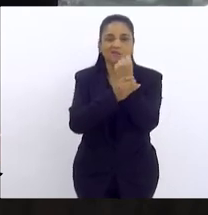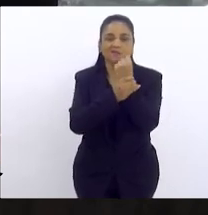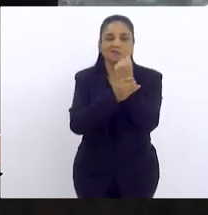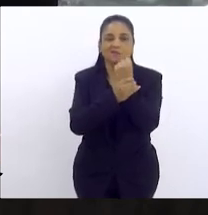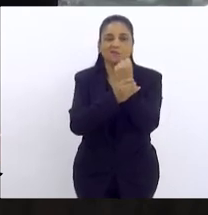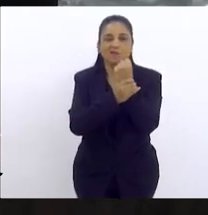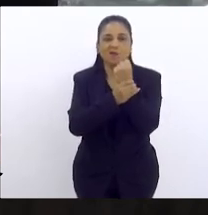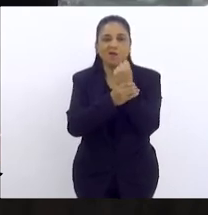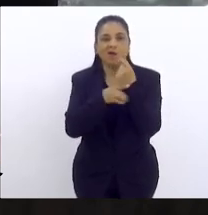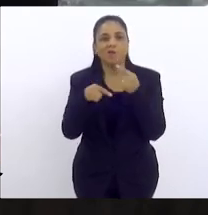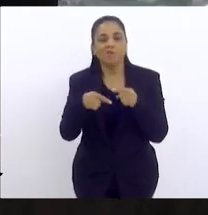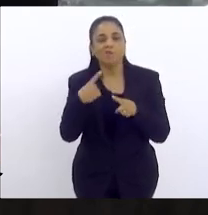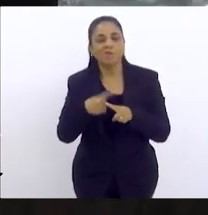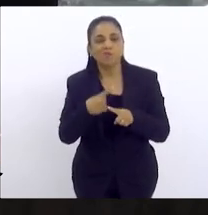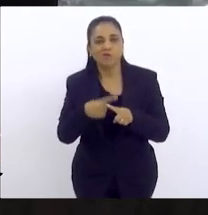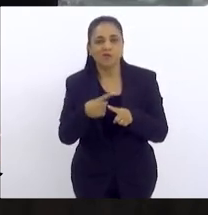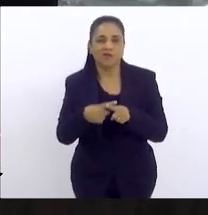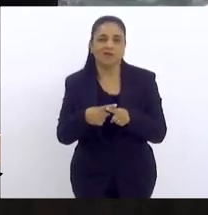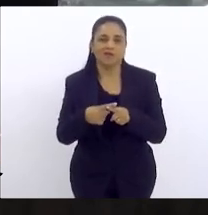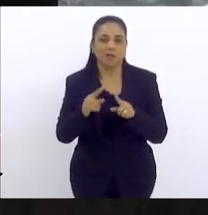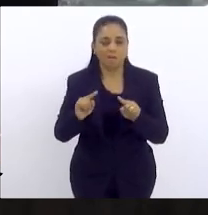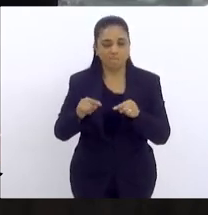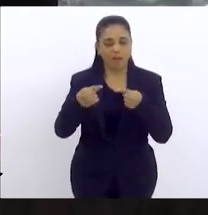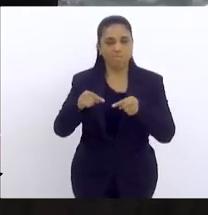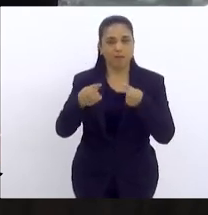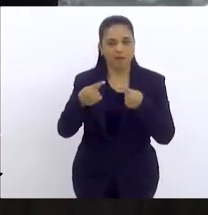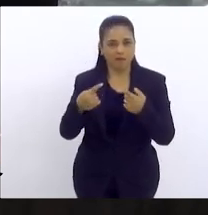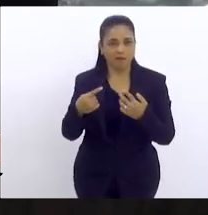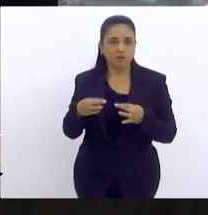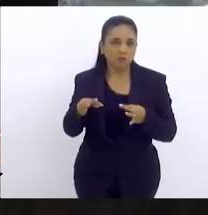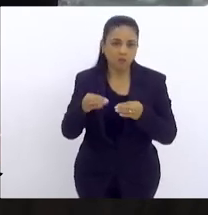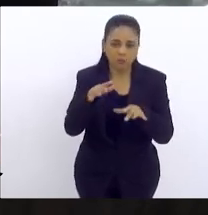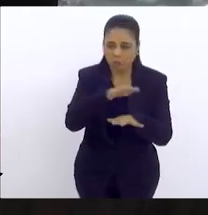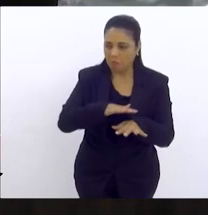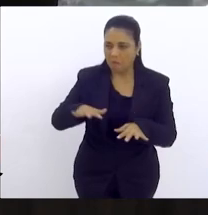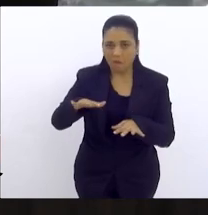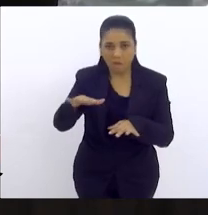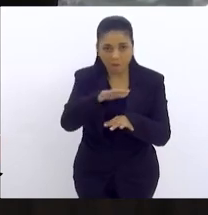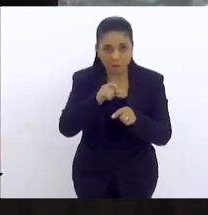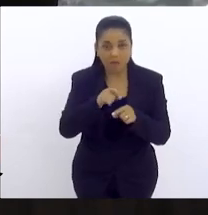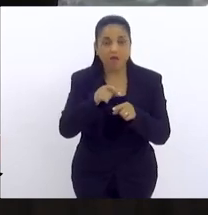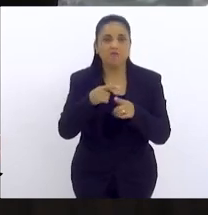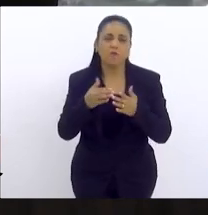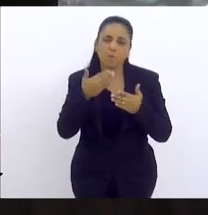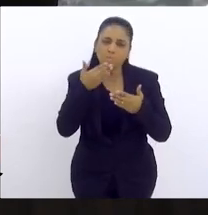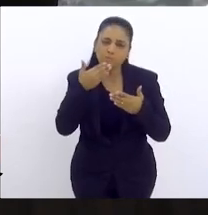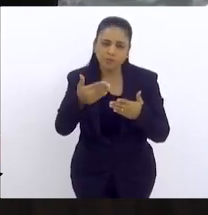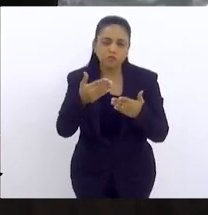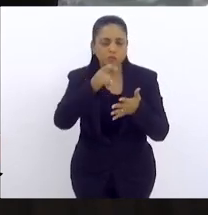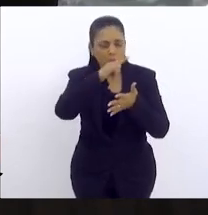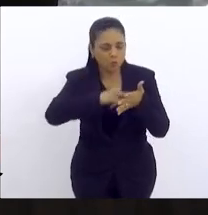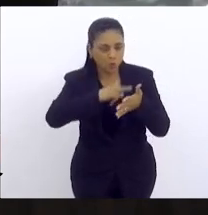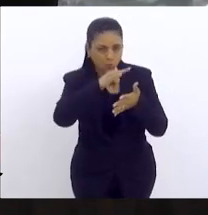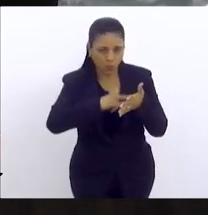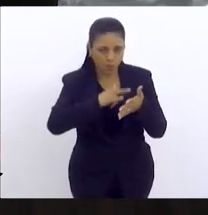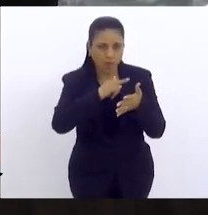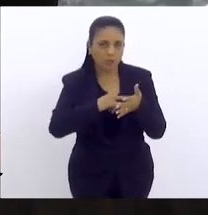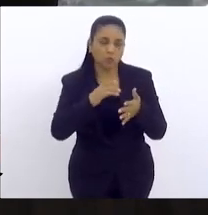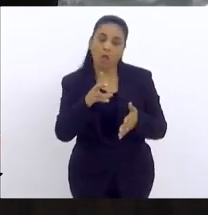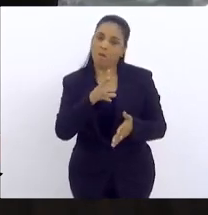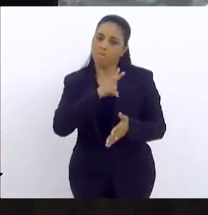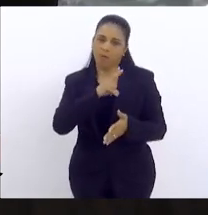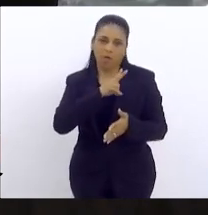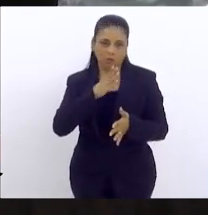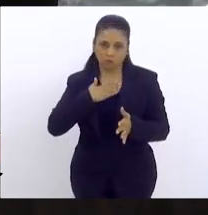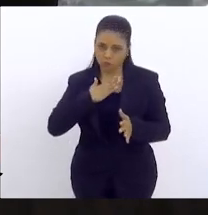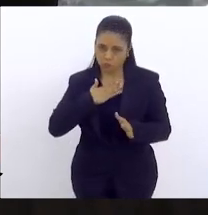os tentáculos estão em todos os lugares Então vou oficializar tudo pedindo tudo mas não é nada questão pessoal faço questão de falar